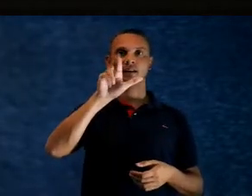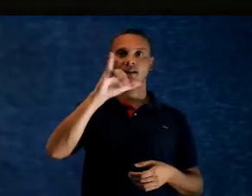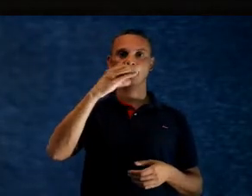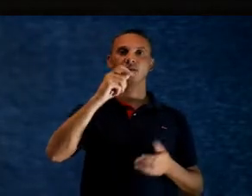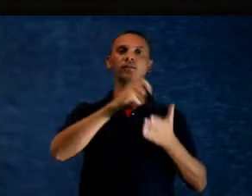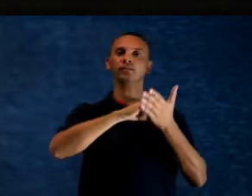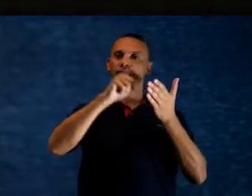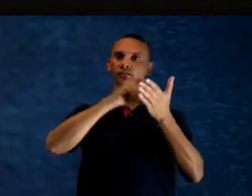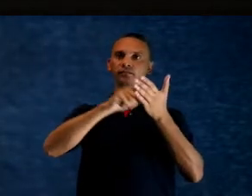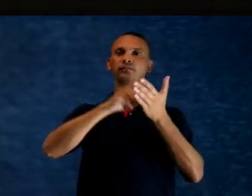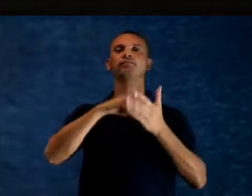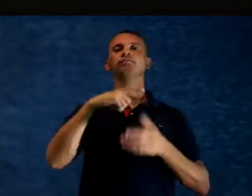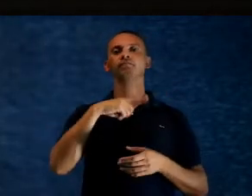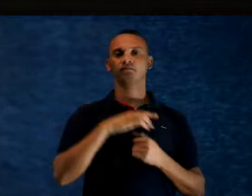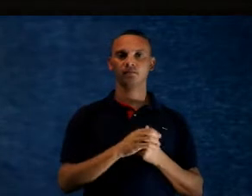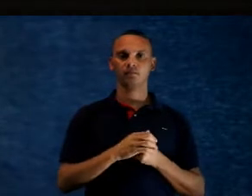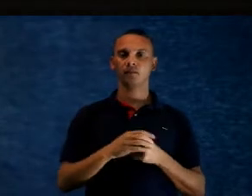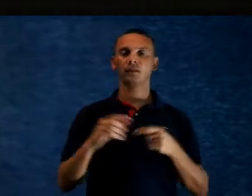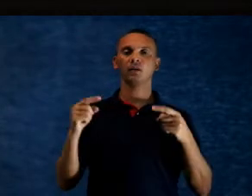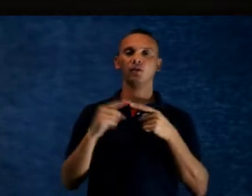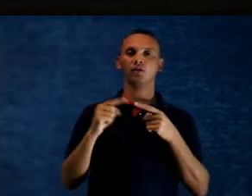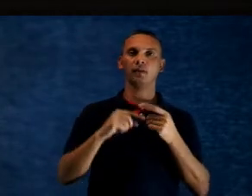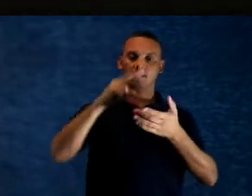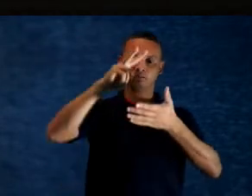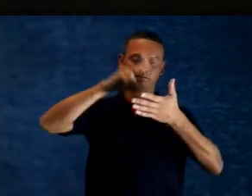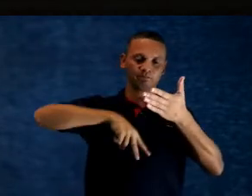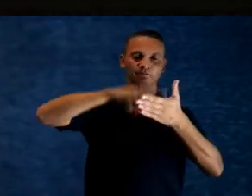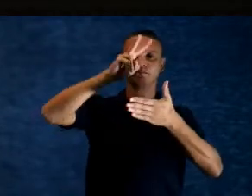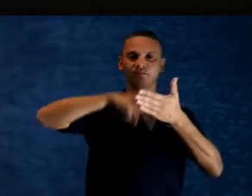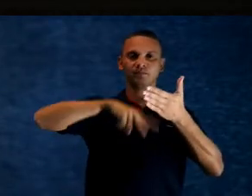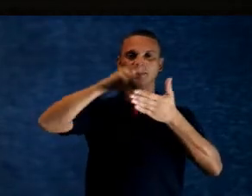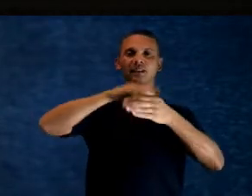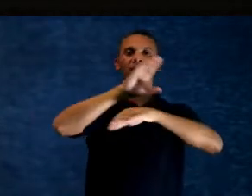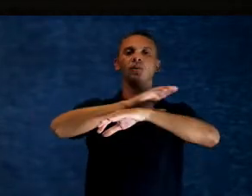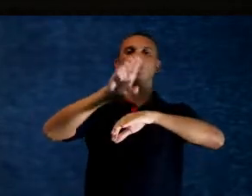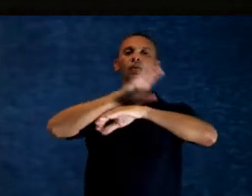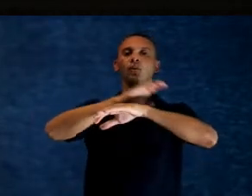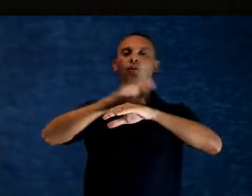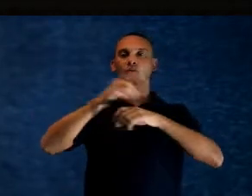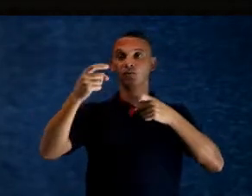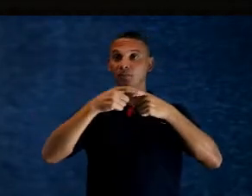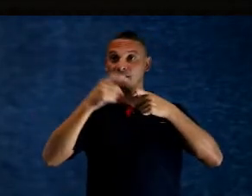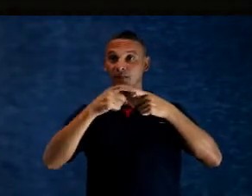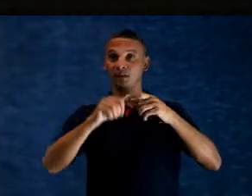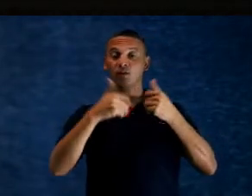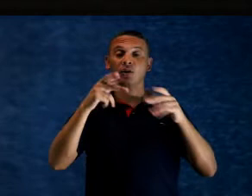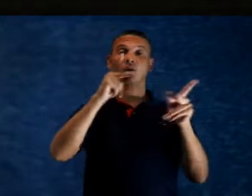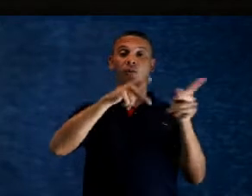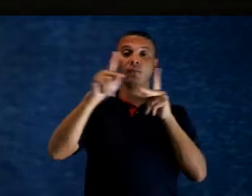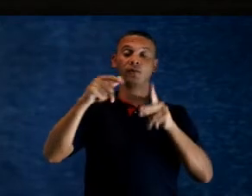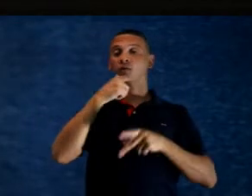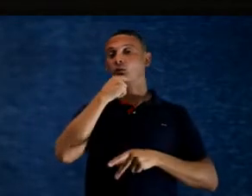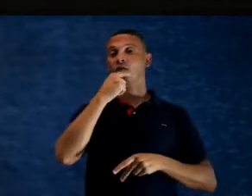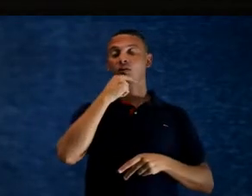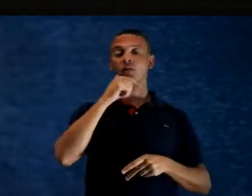mostrar o que é o infarto, o que é que o paciente sofre ao infartar. Em vez de eles lerem o texto de um cientista, eles